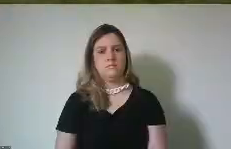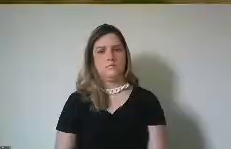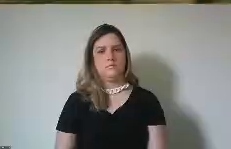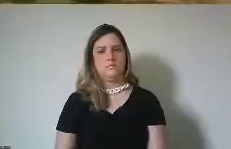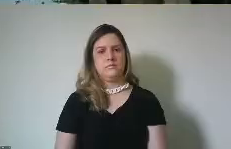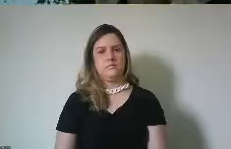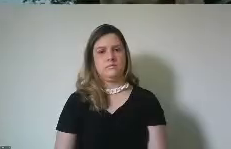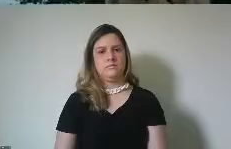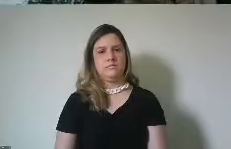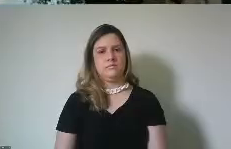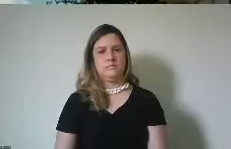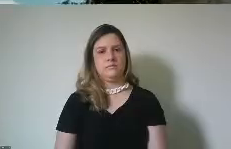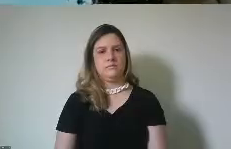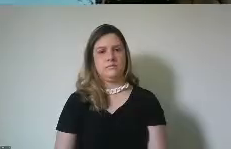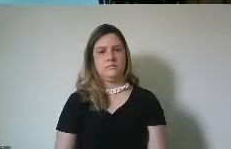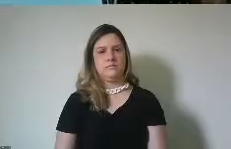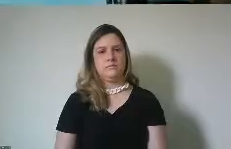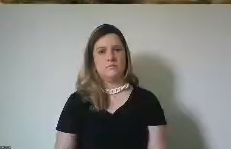Latina